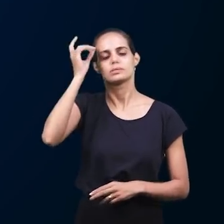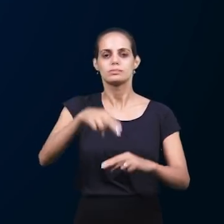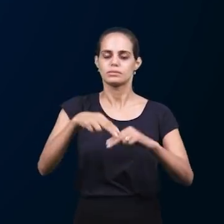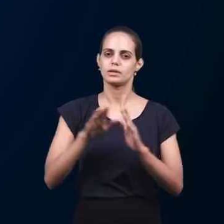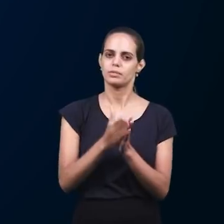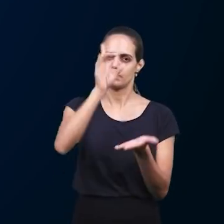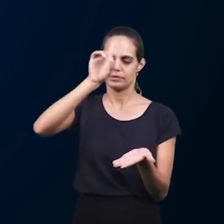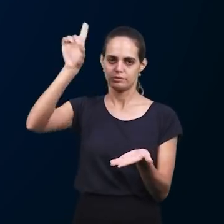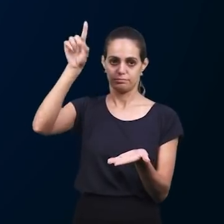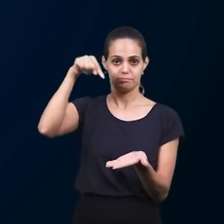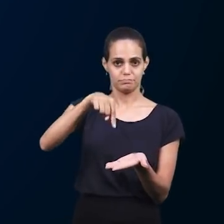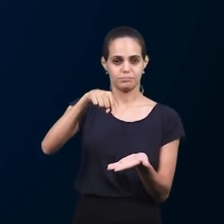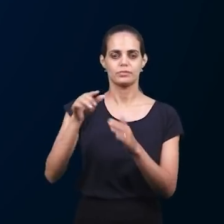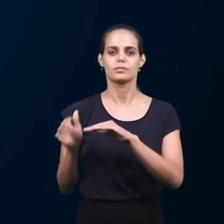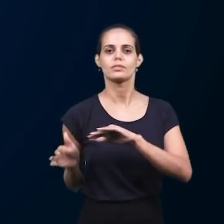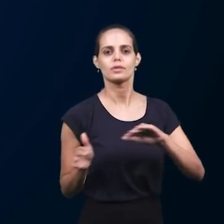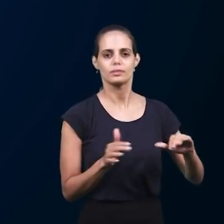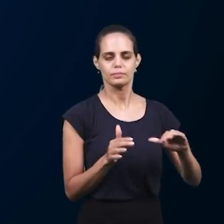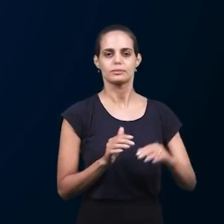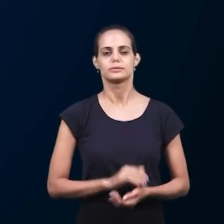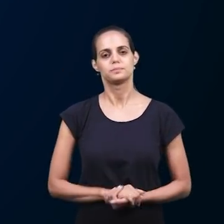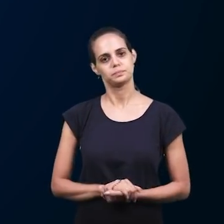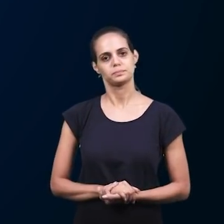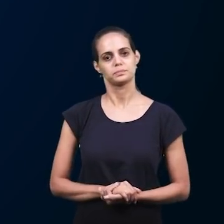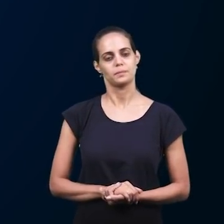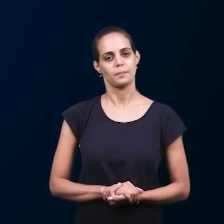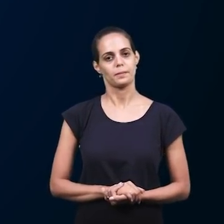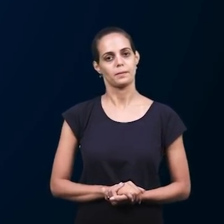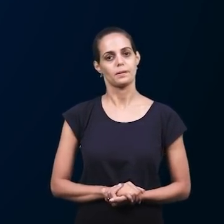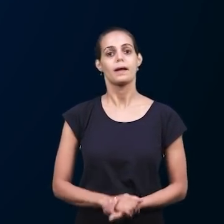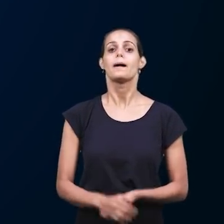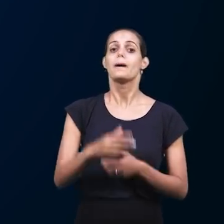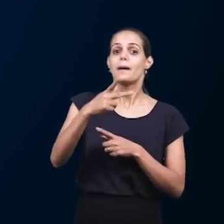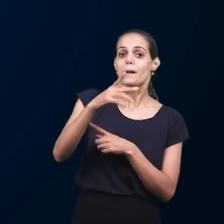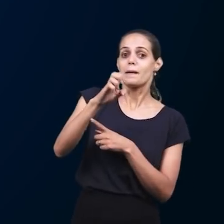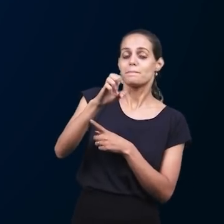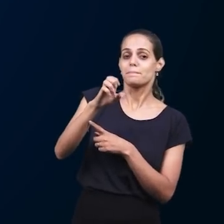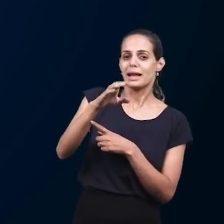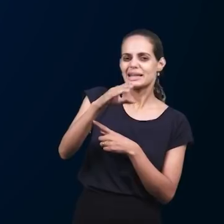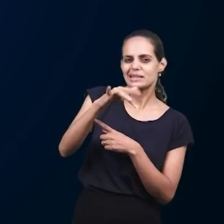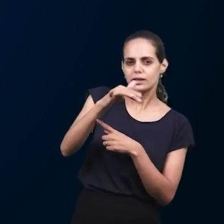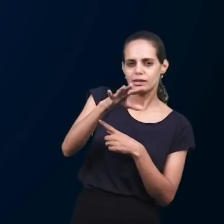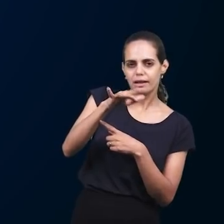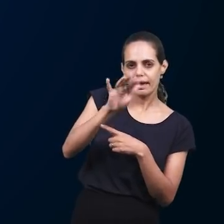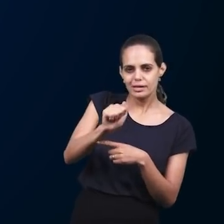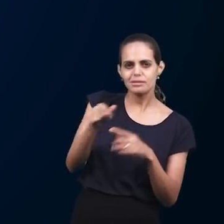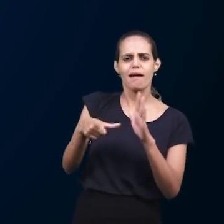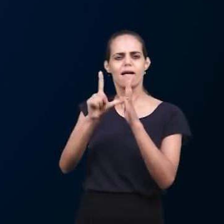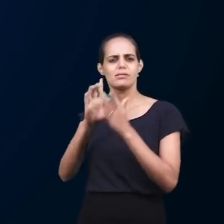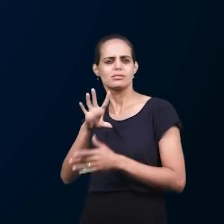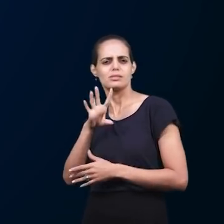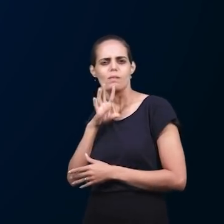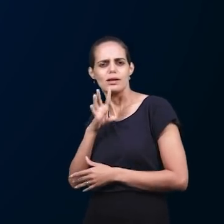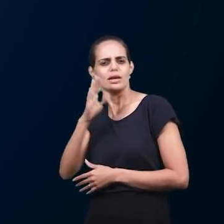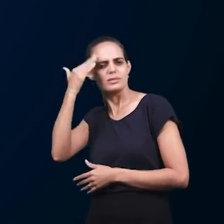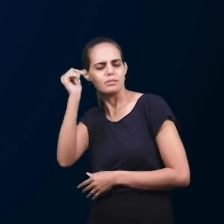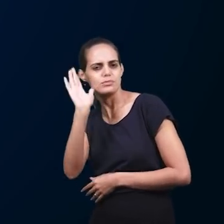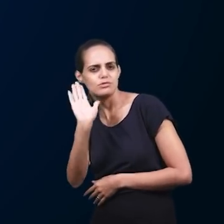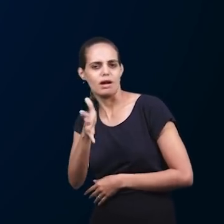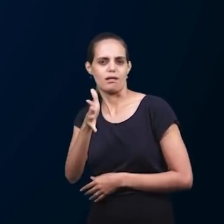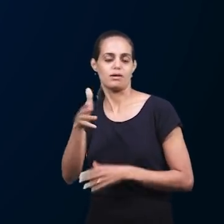palavra. Presciência significa conhecer antecipadamente, e esta é uma característica de um dos atributos de Deus, a onisciência. Nós